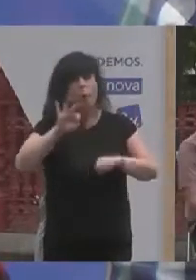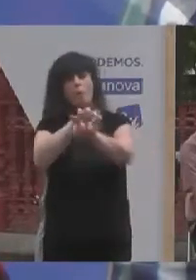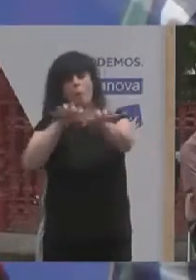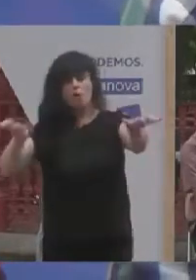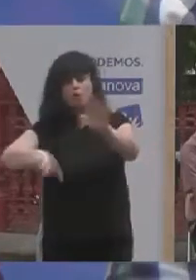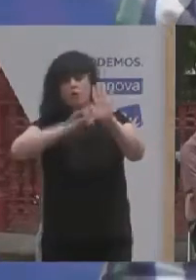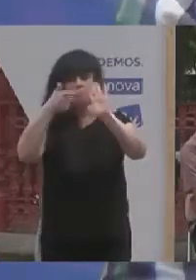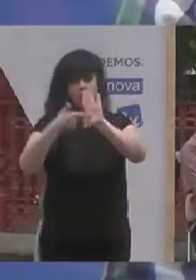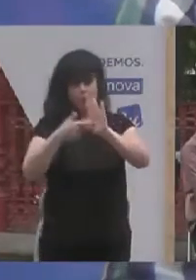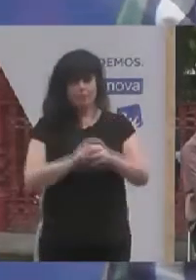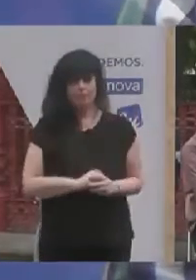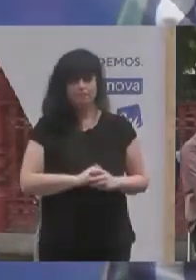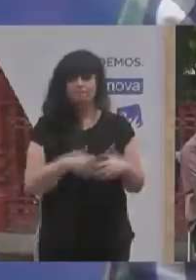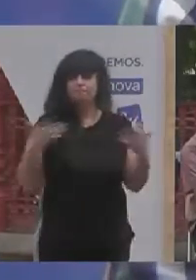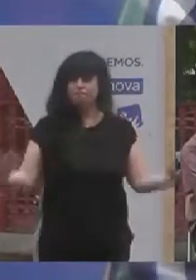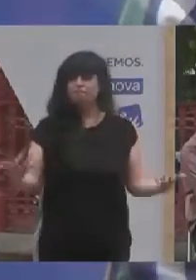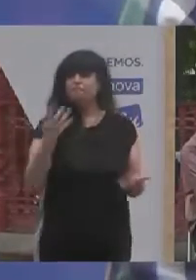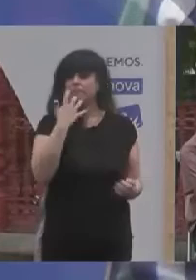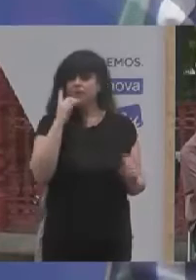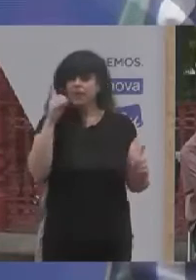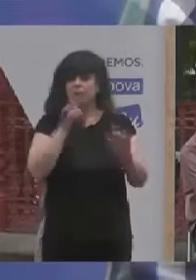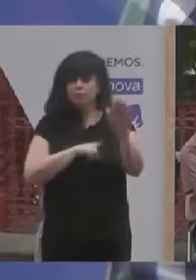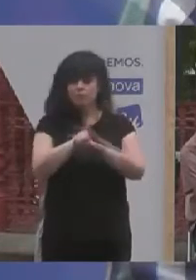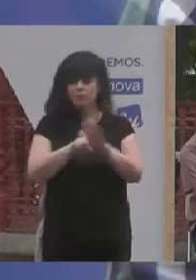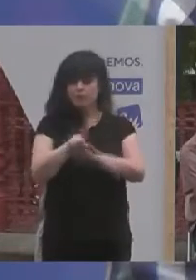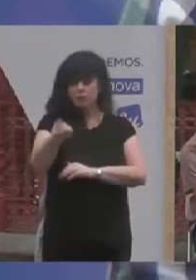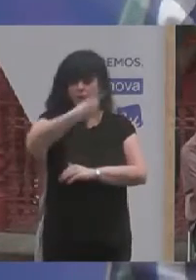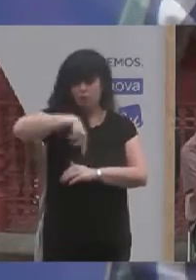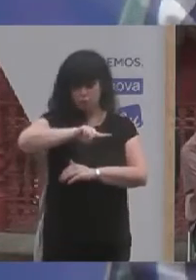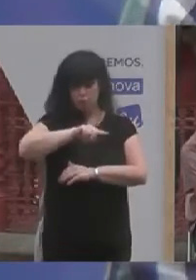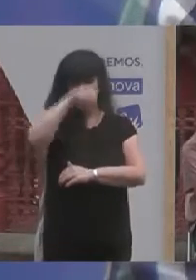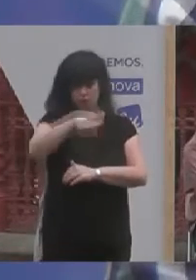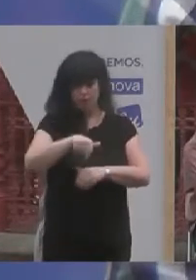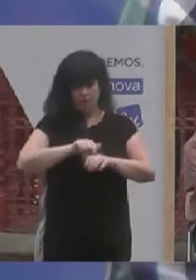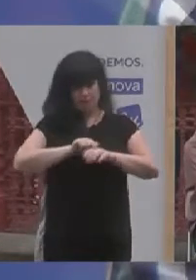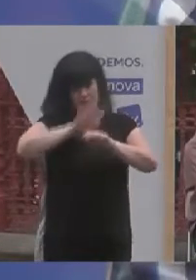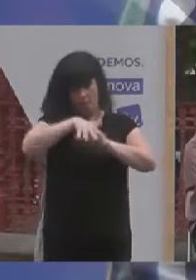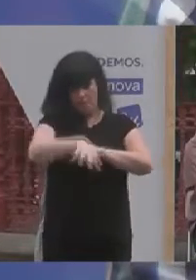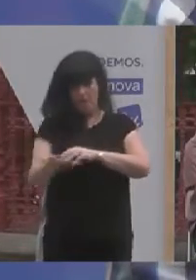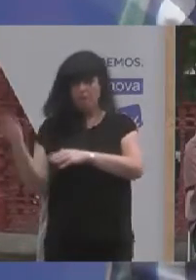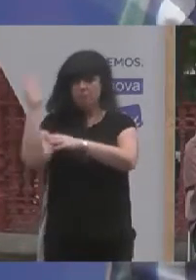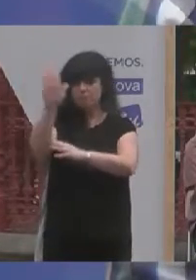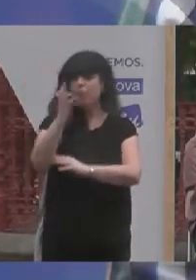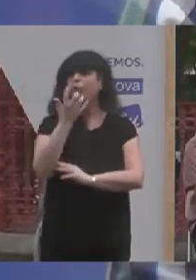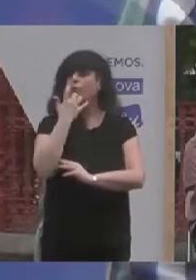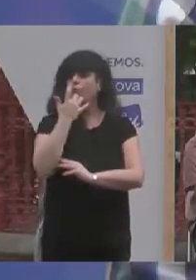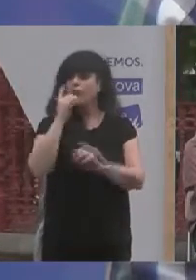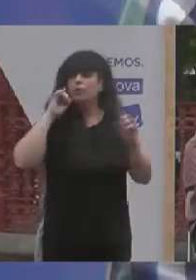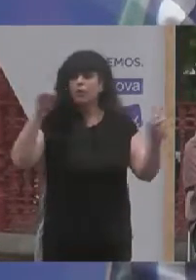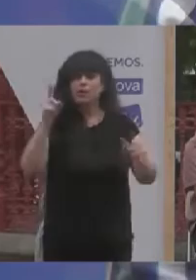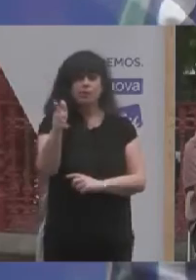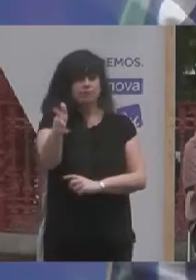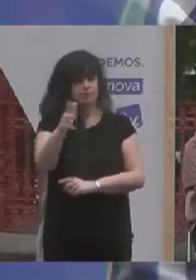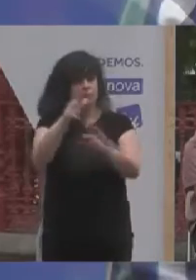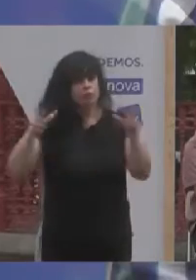por exemplo, cuestións que vimos plantexando desde En Marea, como pode ser a blindaxe dos